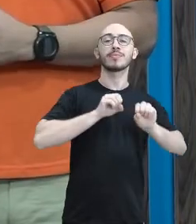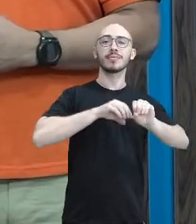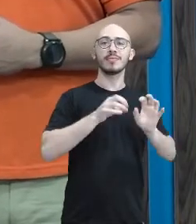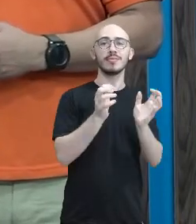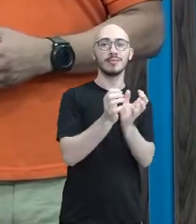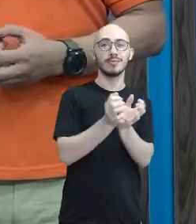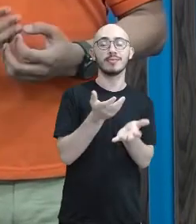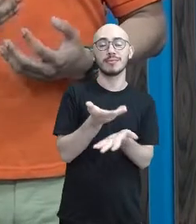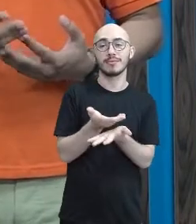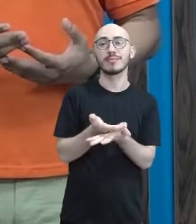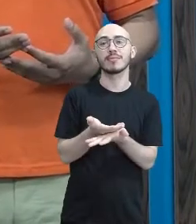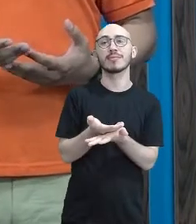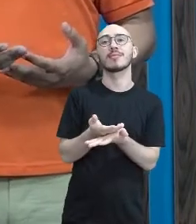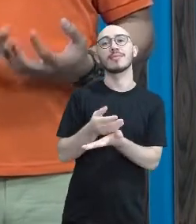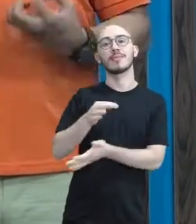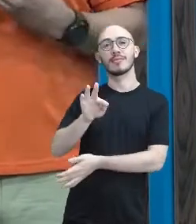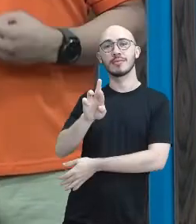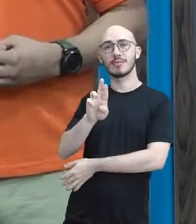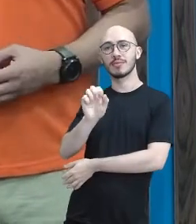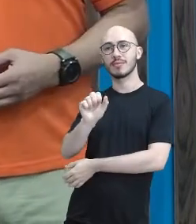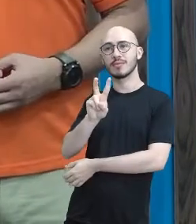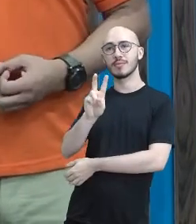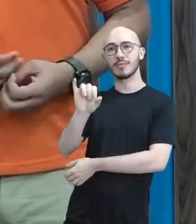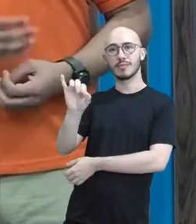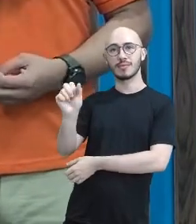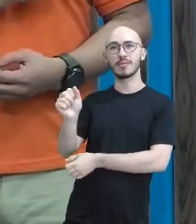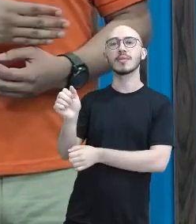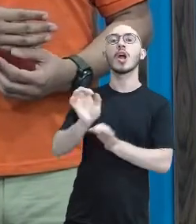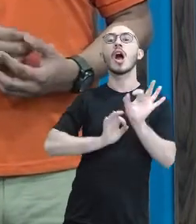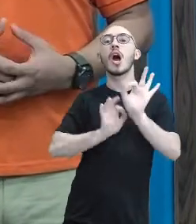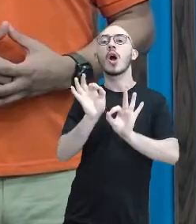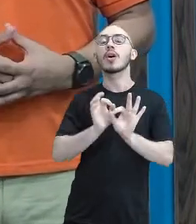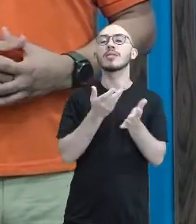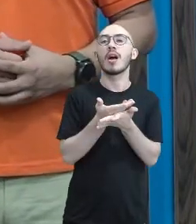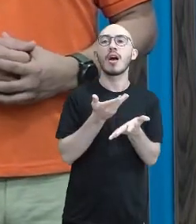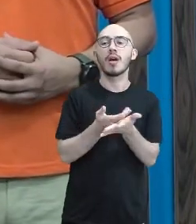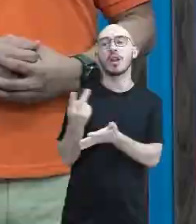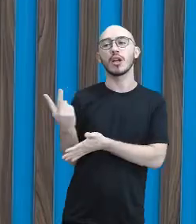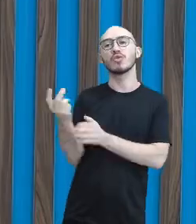aula do Travessia, preparada com muito carinho por mim e pelo professor Rony Monteiro.